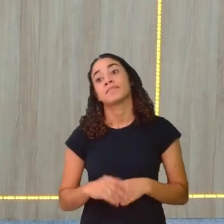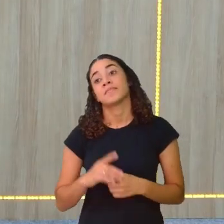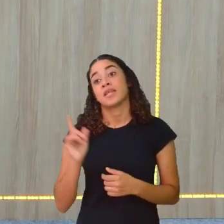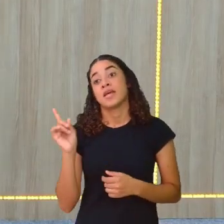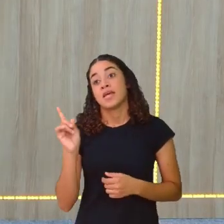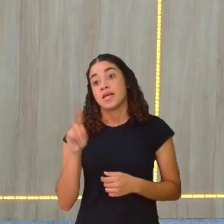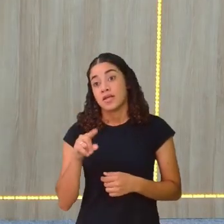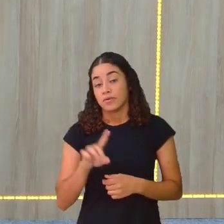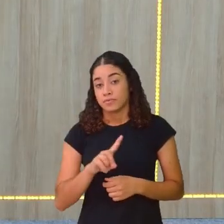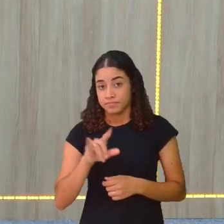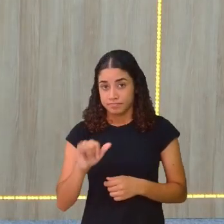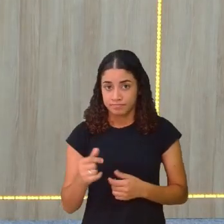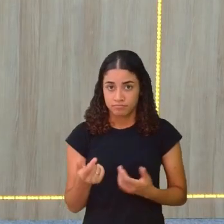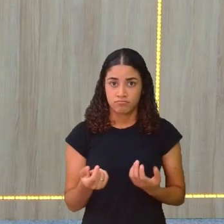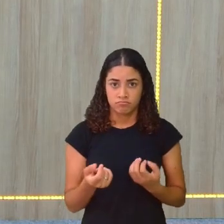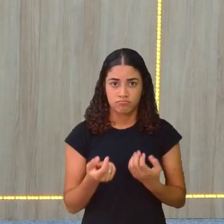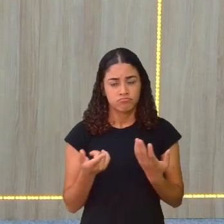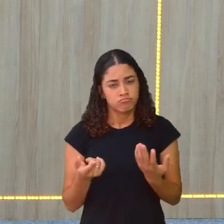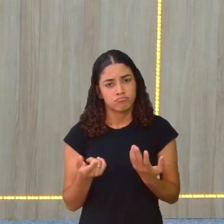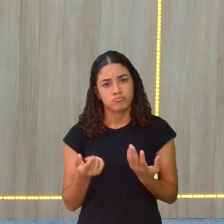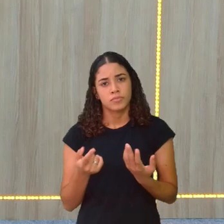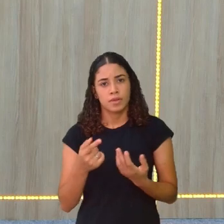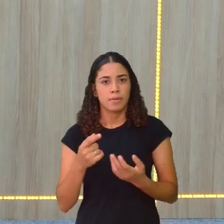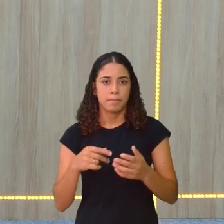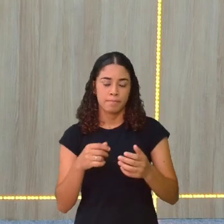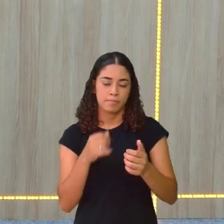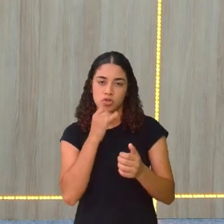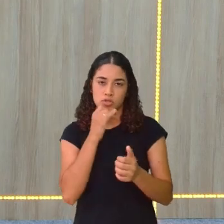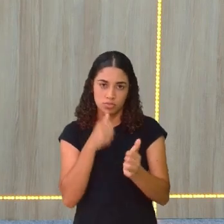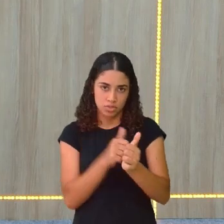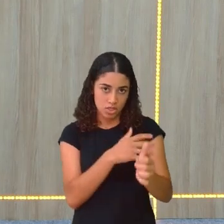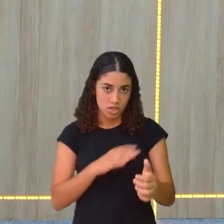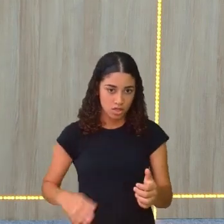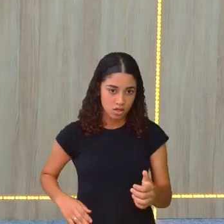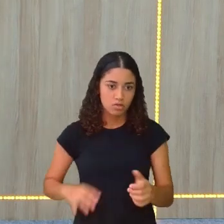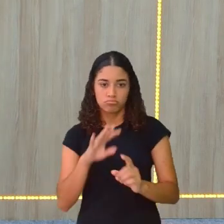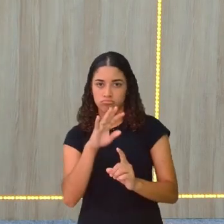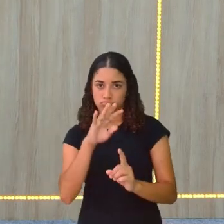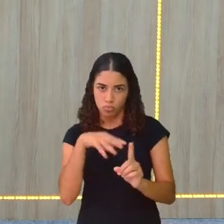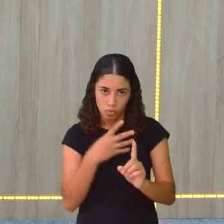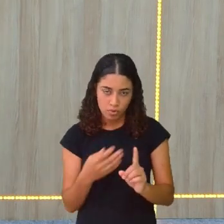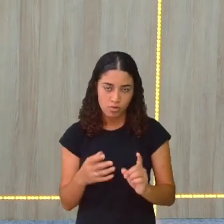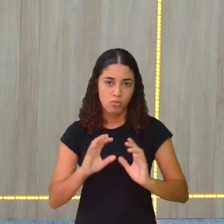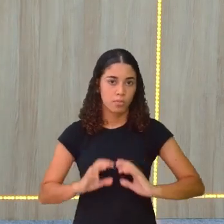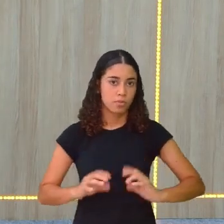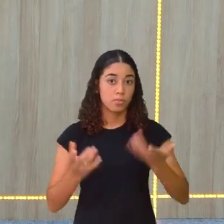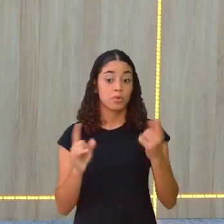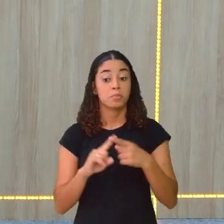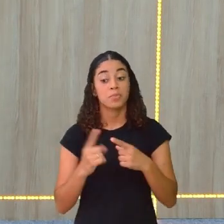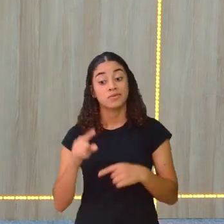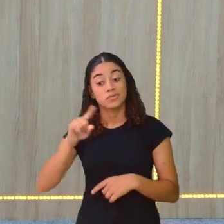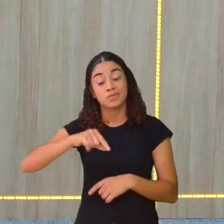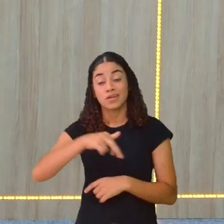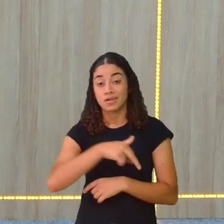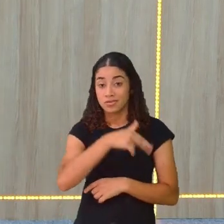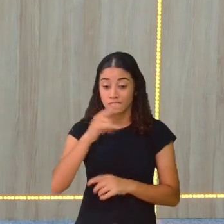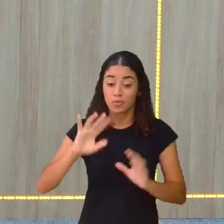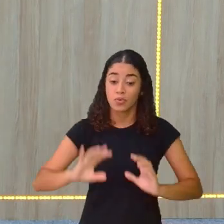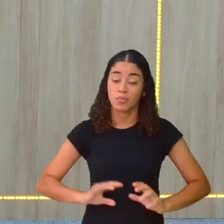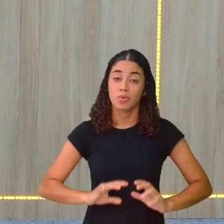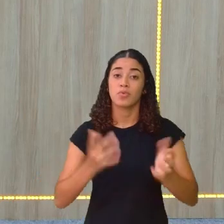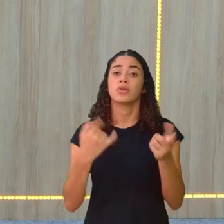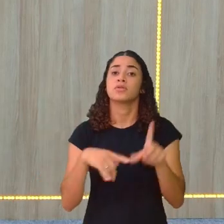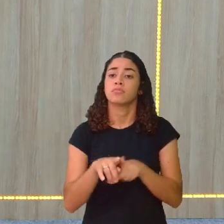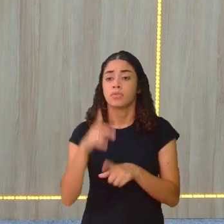dia santificado para os cristãos, o Natal é comemorado também por muitos